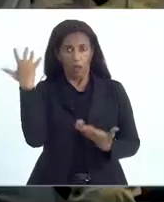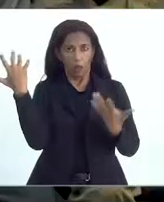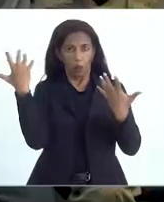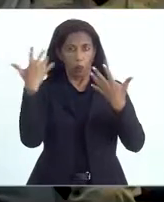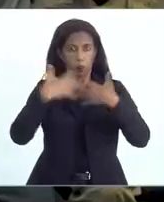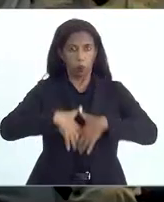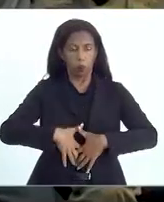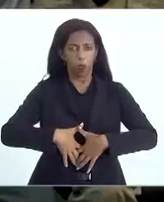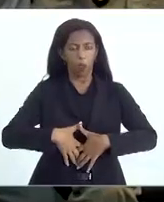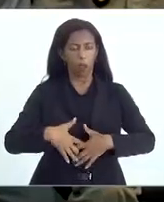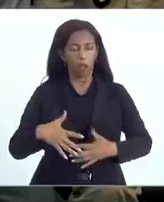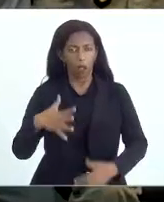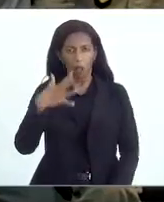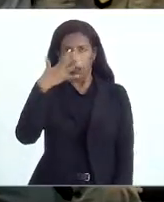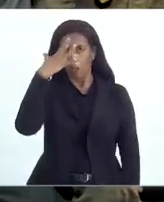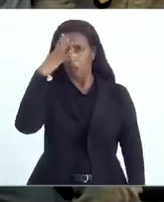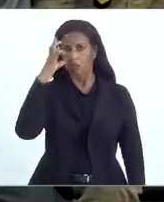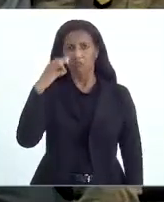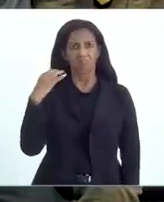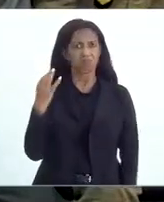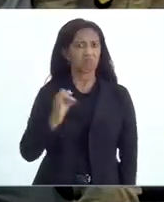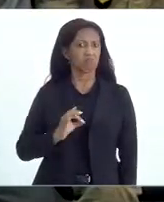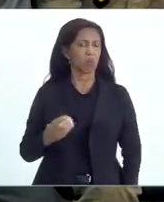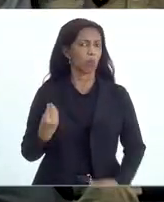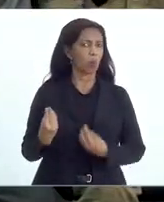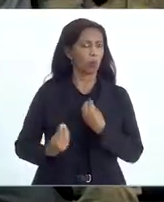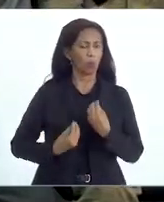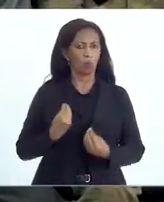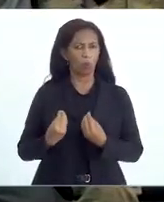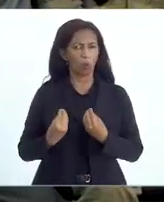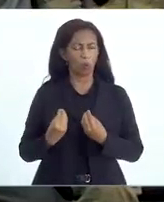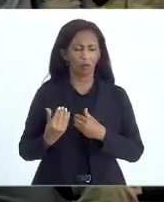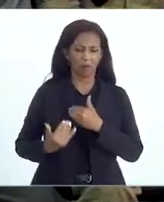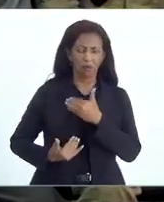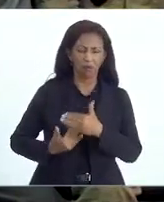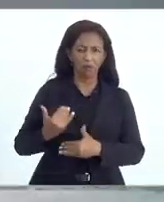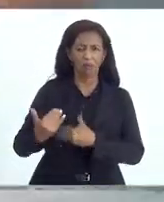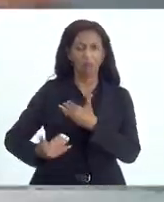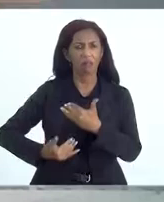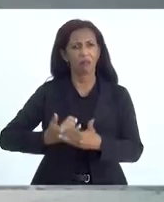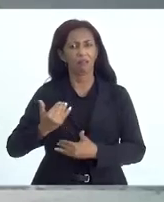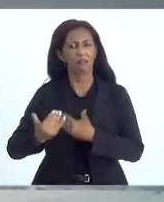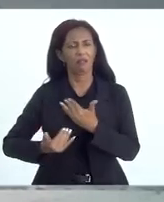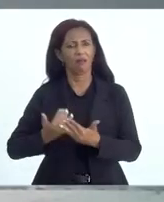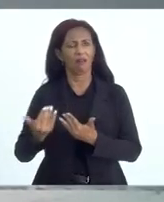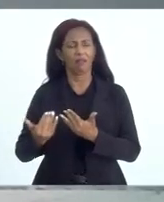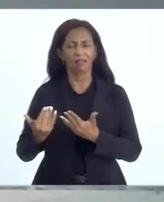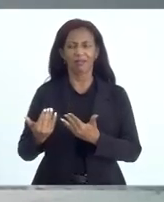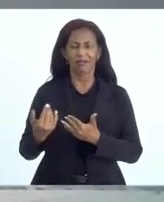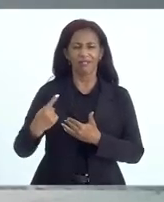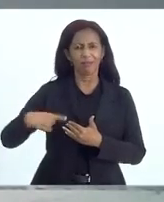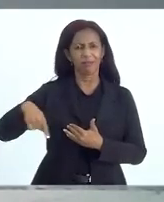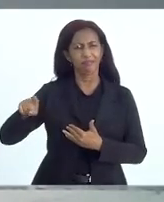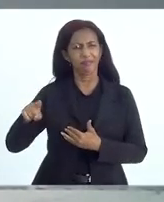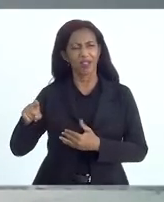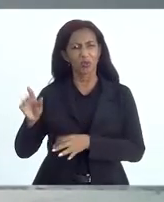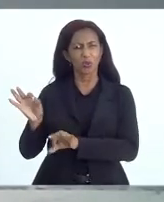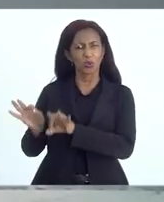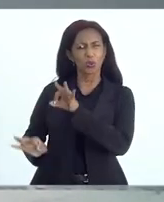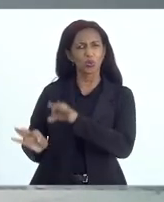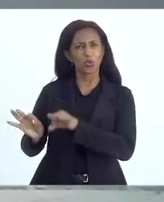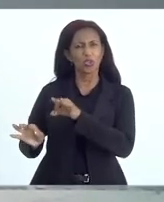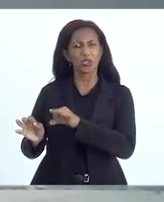e não entenderam como um processo que ela tivessem que buscar o judiciário para